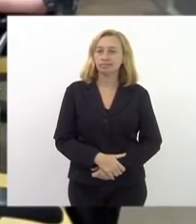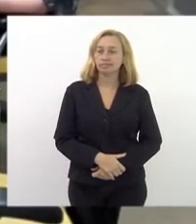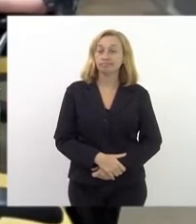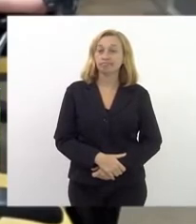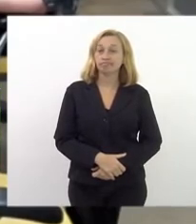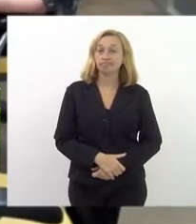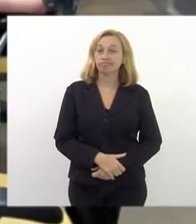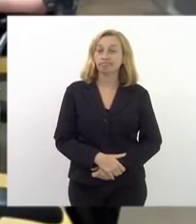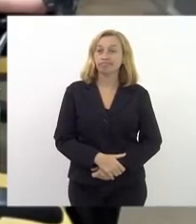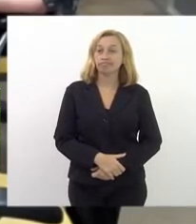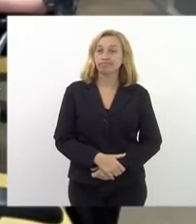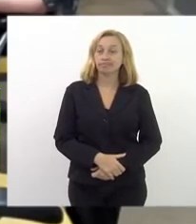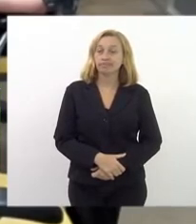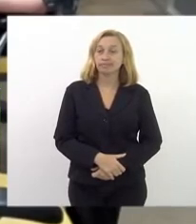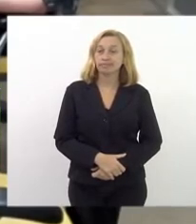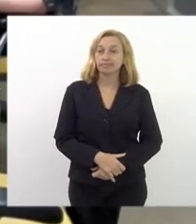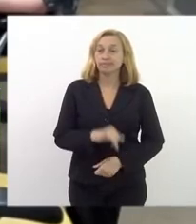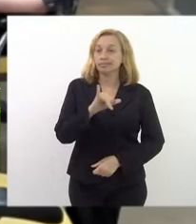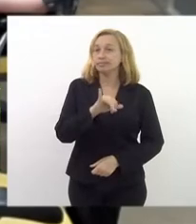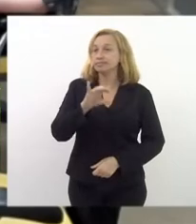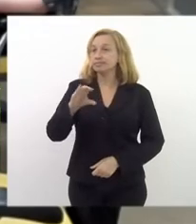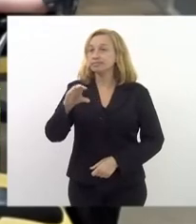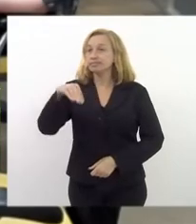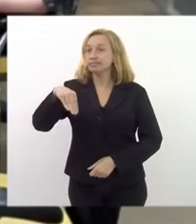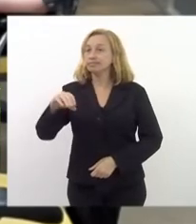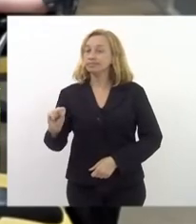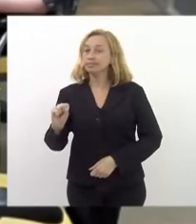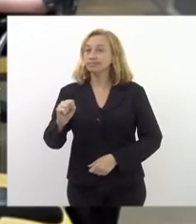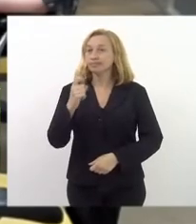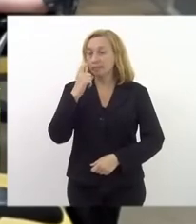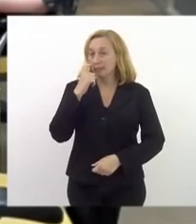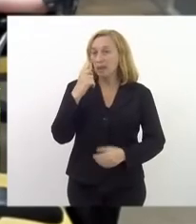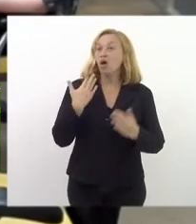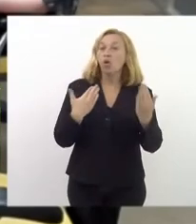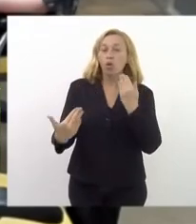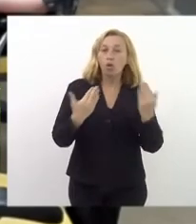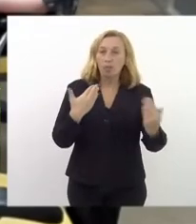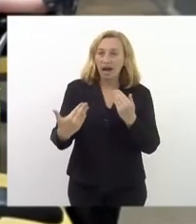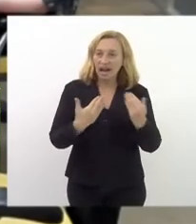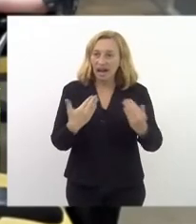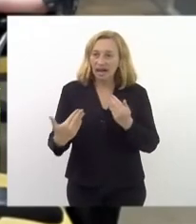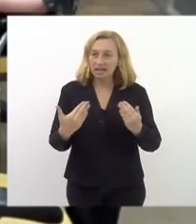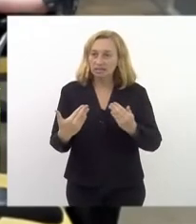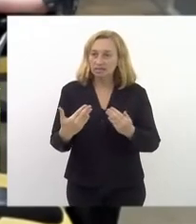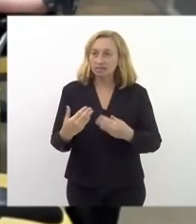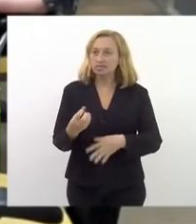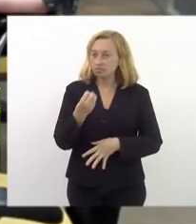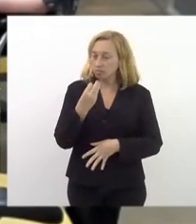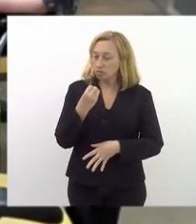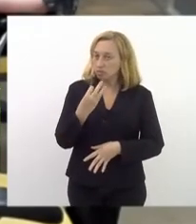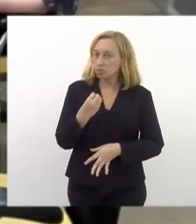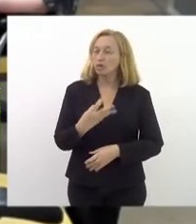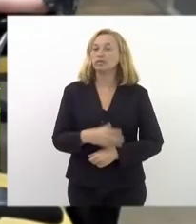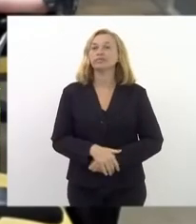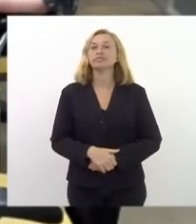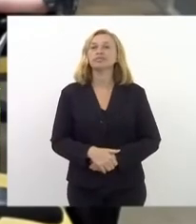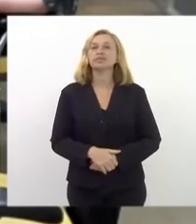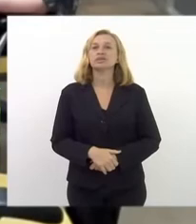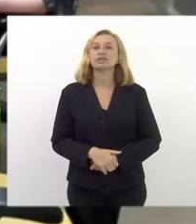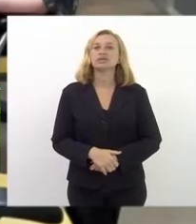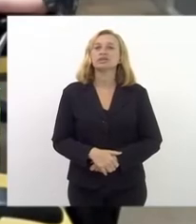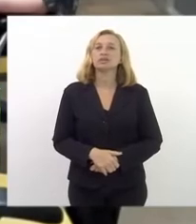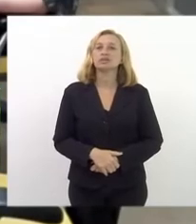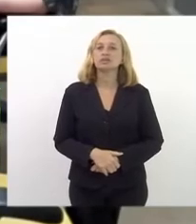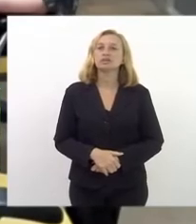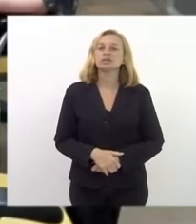Então, a receita de ICMS comparada, ela é bastante significativa, né? A gente tem